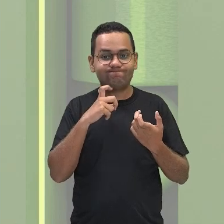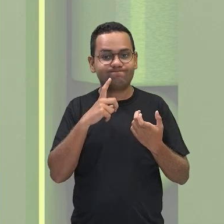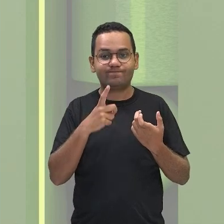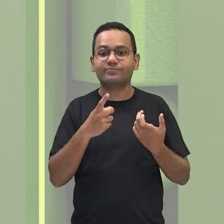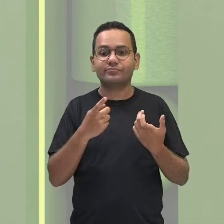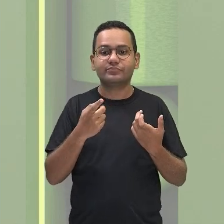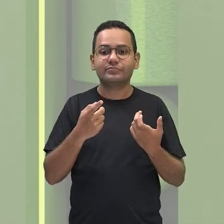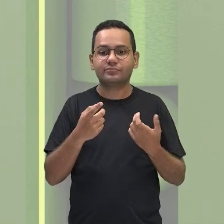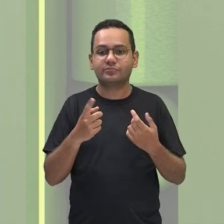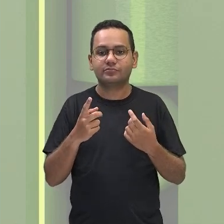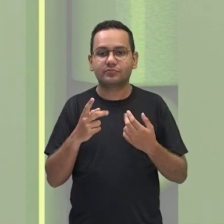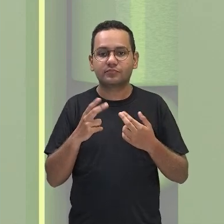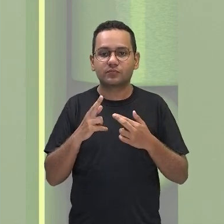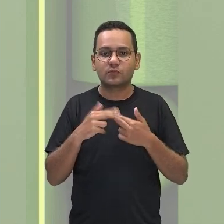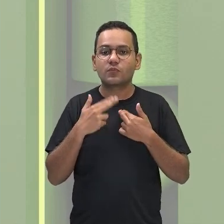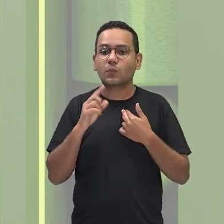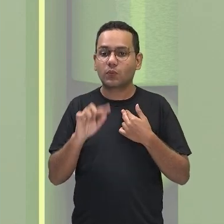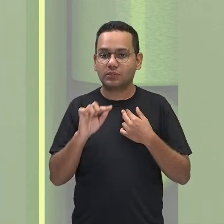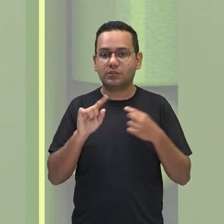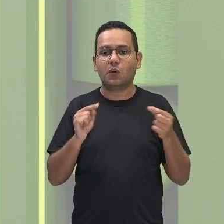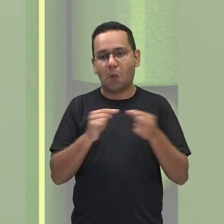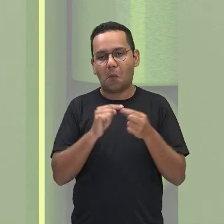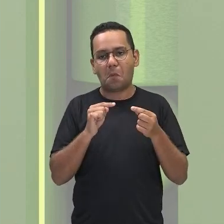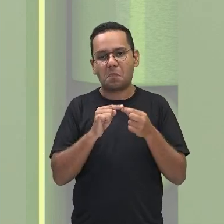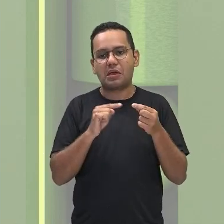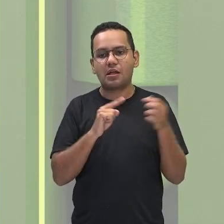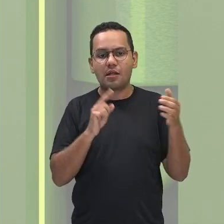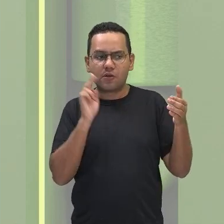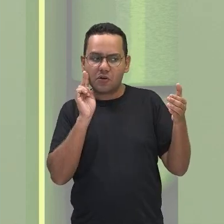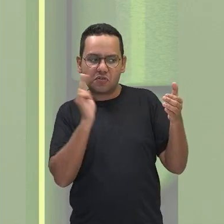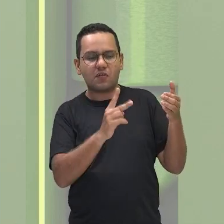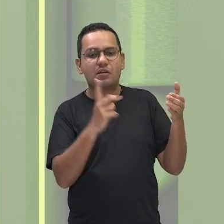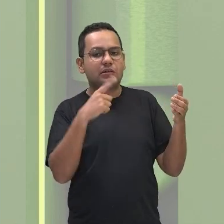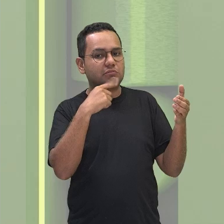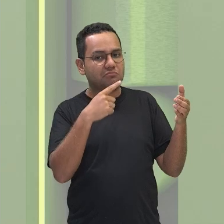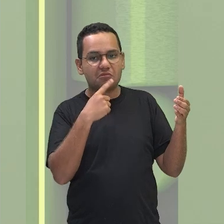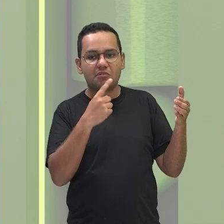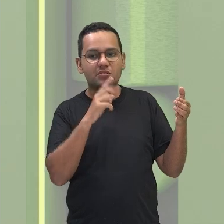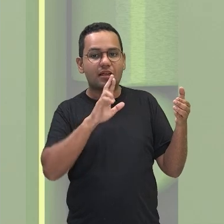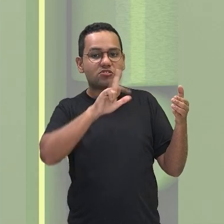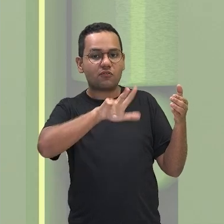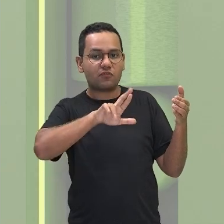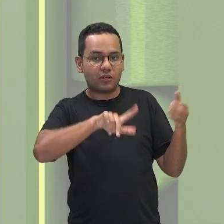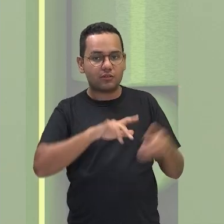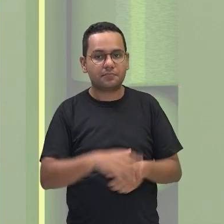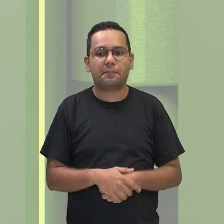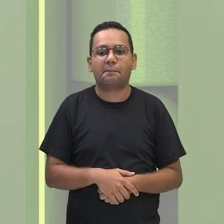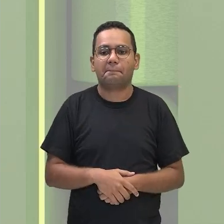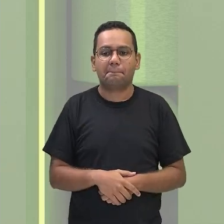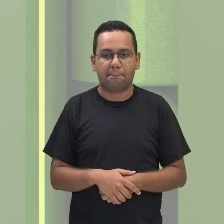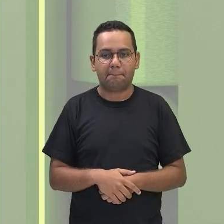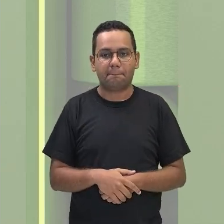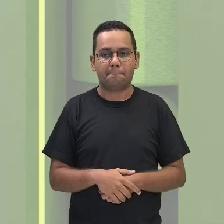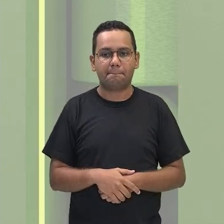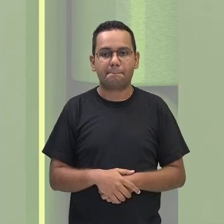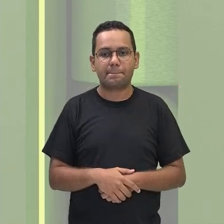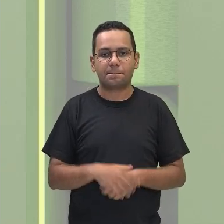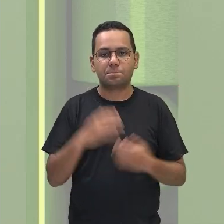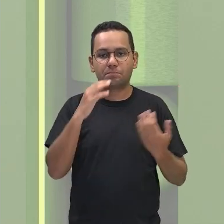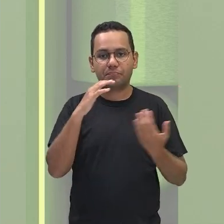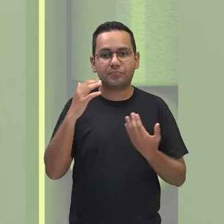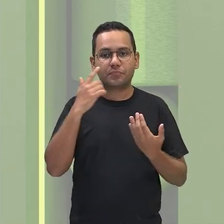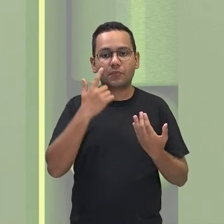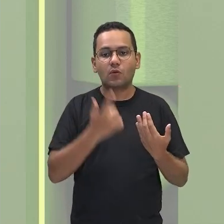Portanto, é um tipo de mistura homogênea. Vamos conhecer então outros tipos de matéria relacionados aos tipos